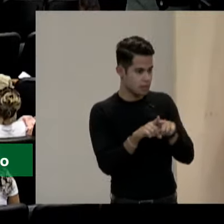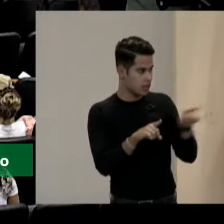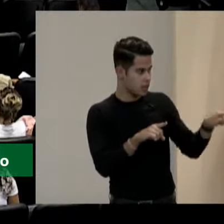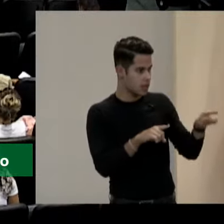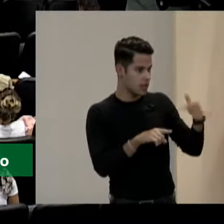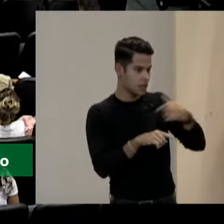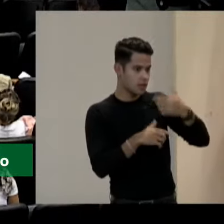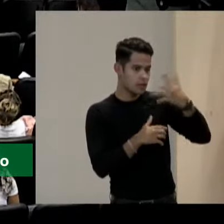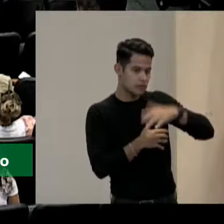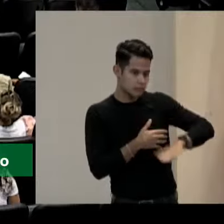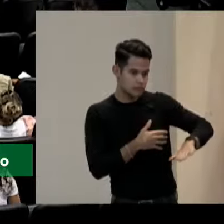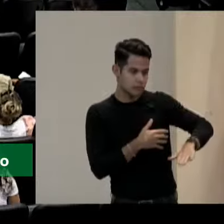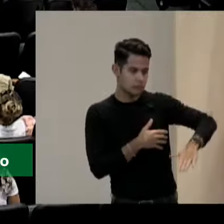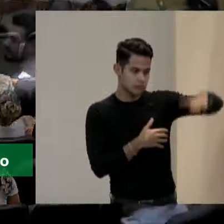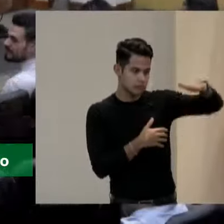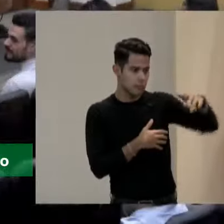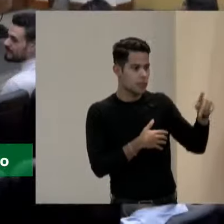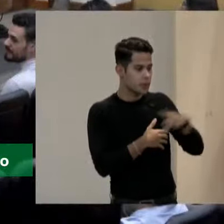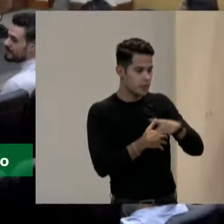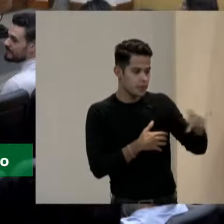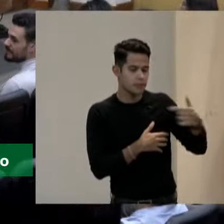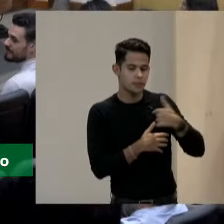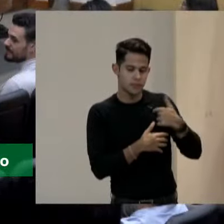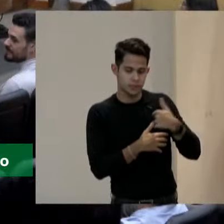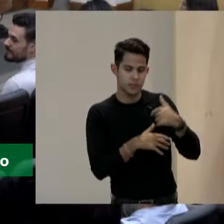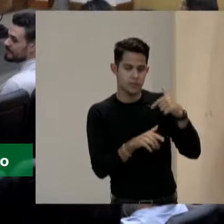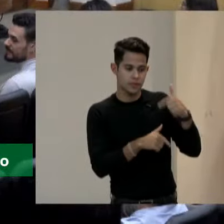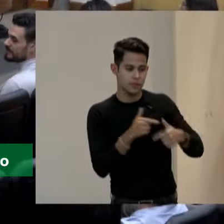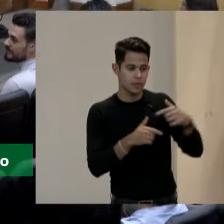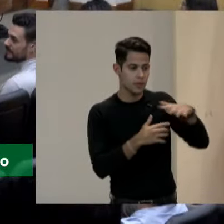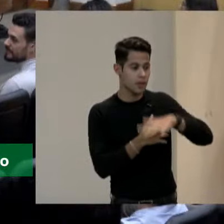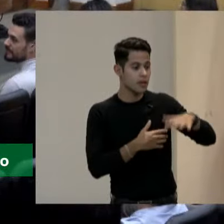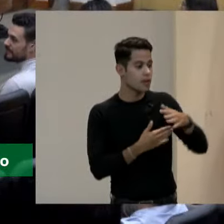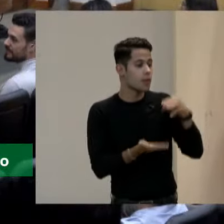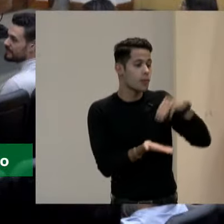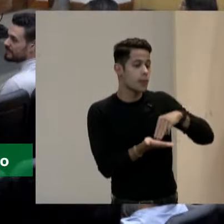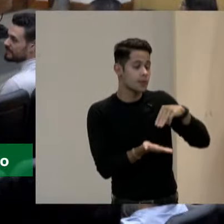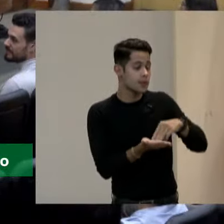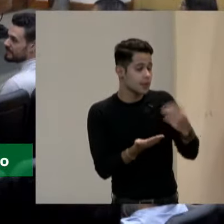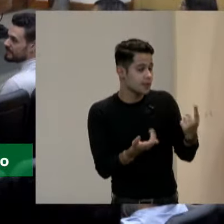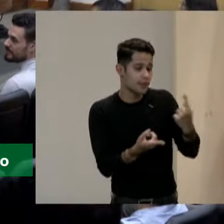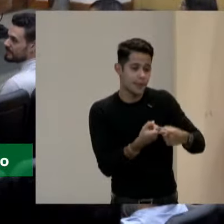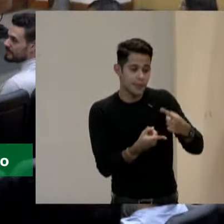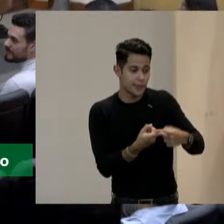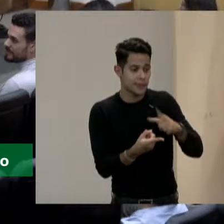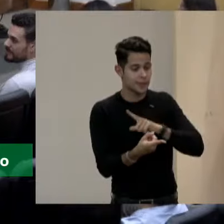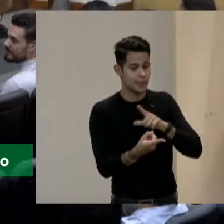pequenininha, sempre admirei a figura do professor, é justamente por conta